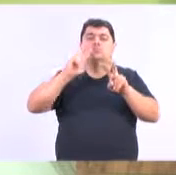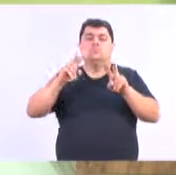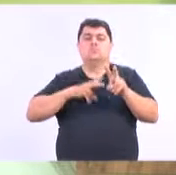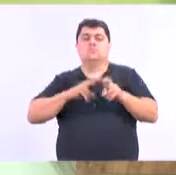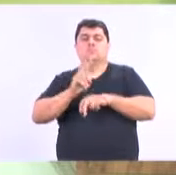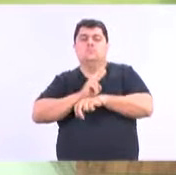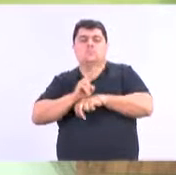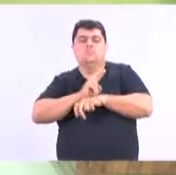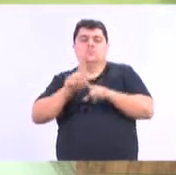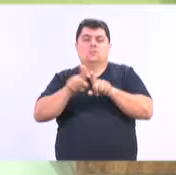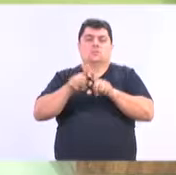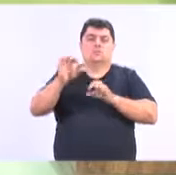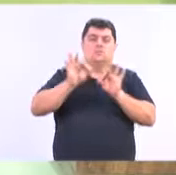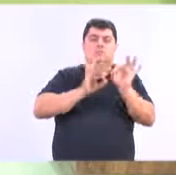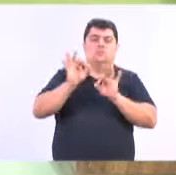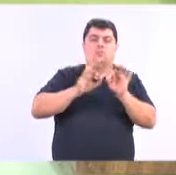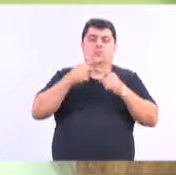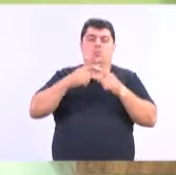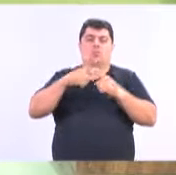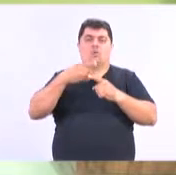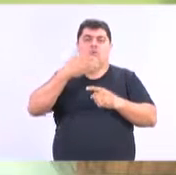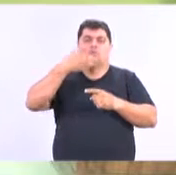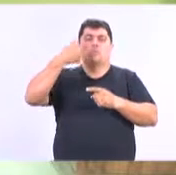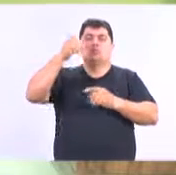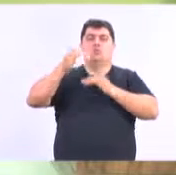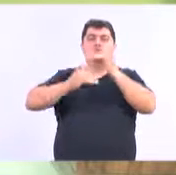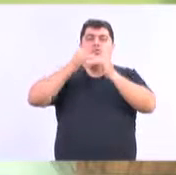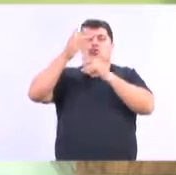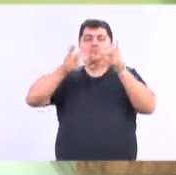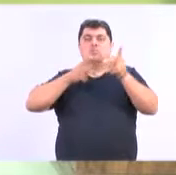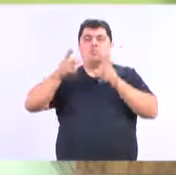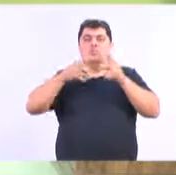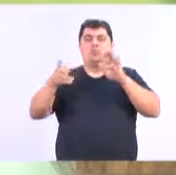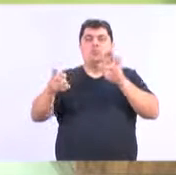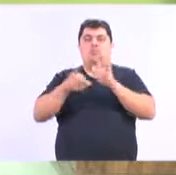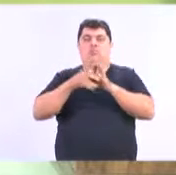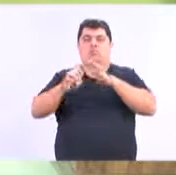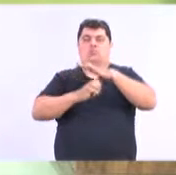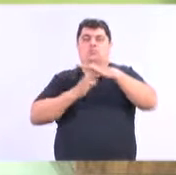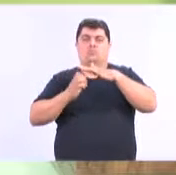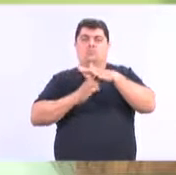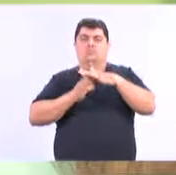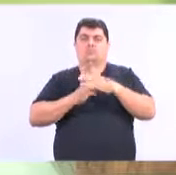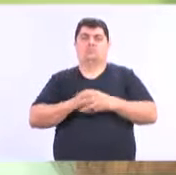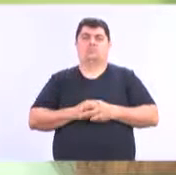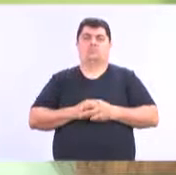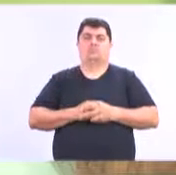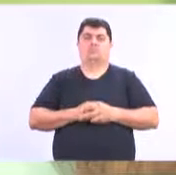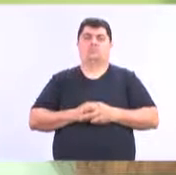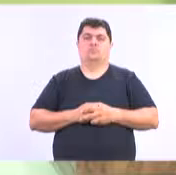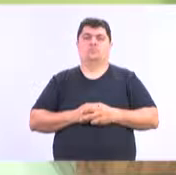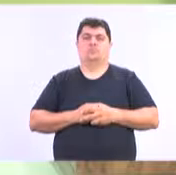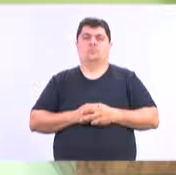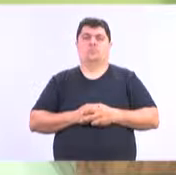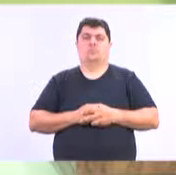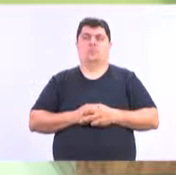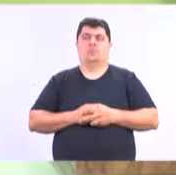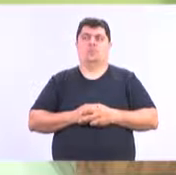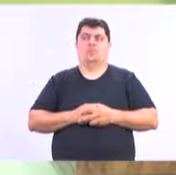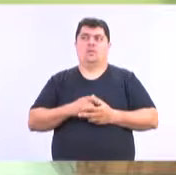a organização para o melhor desenvolvimento do planejamento na empresa. Wagner, todos eles a gente verificou que